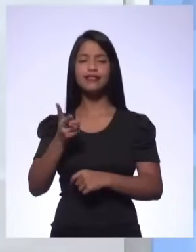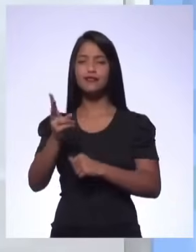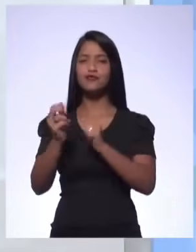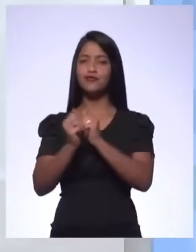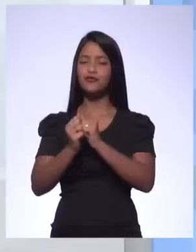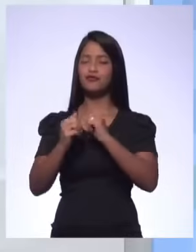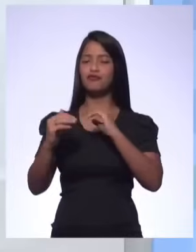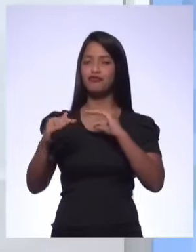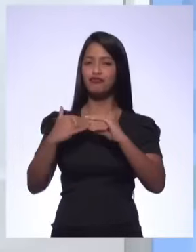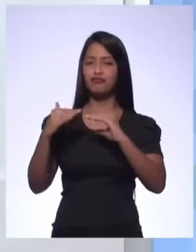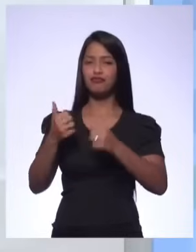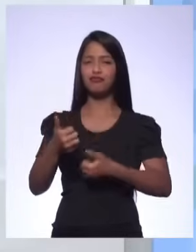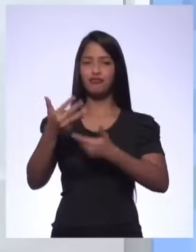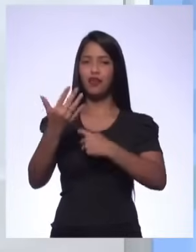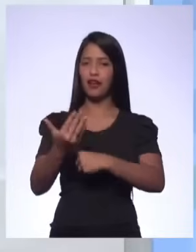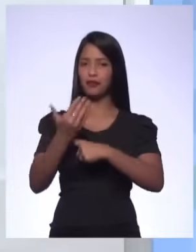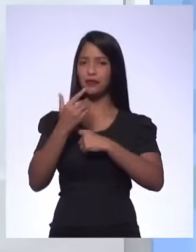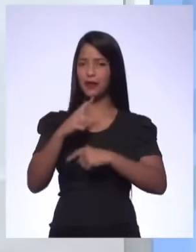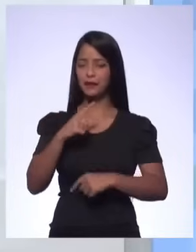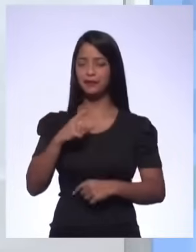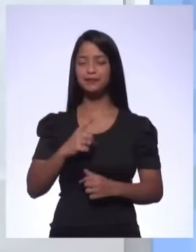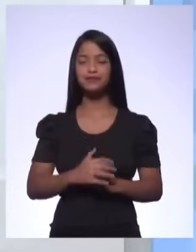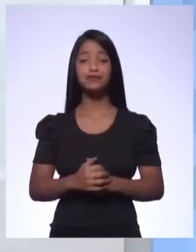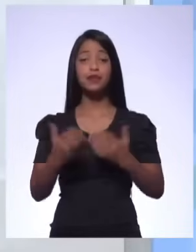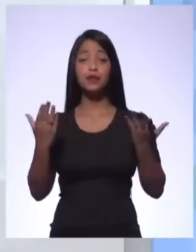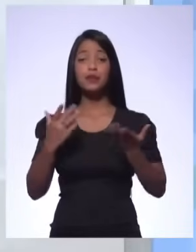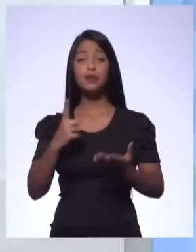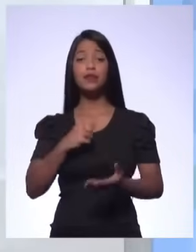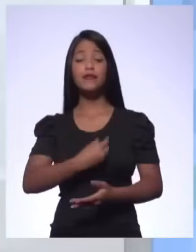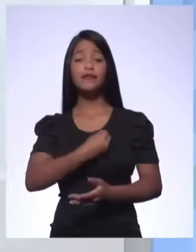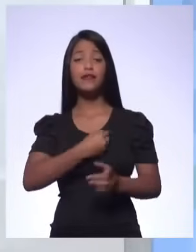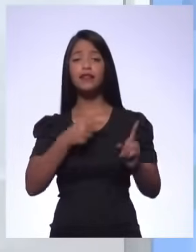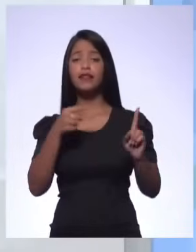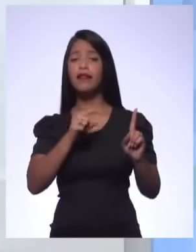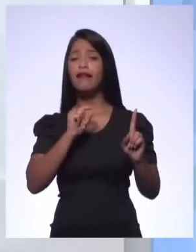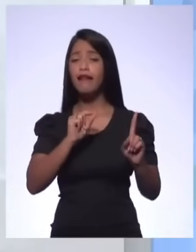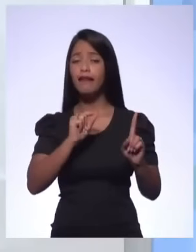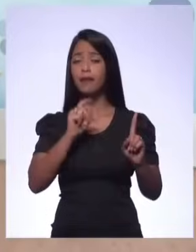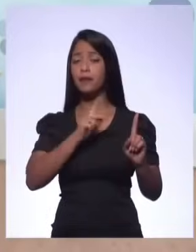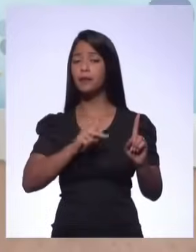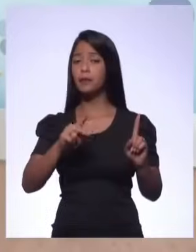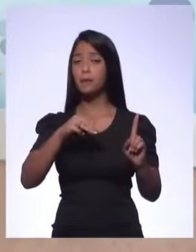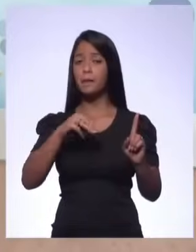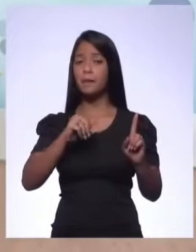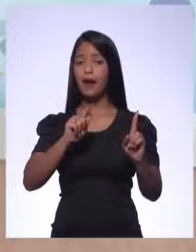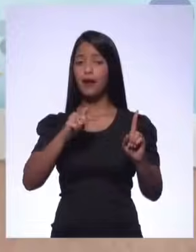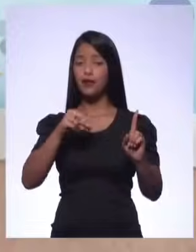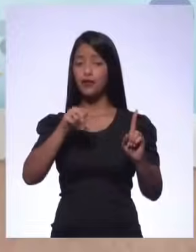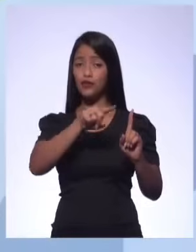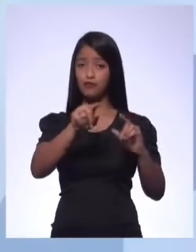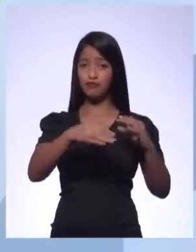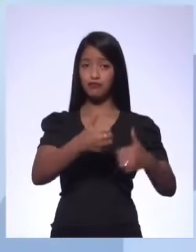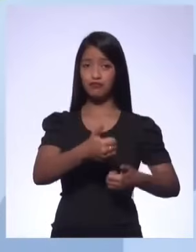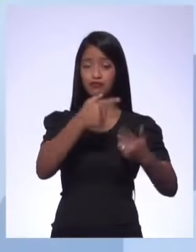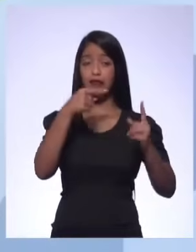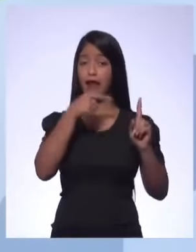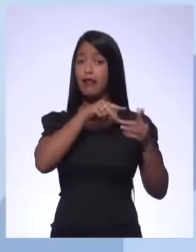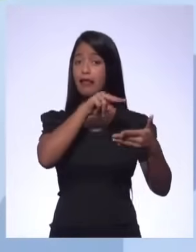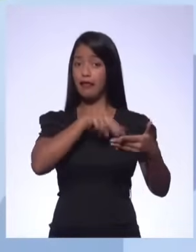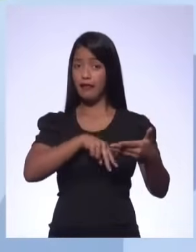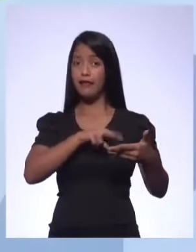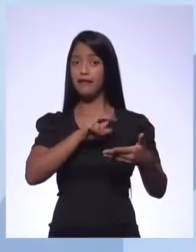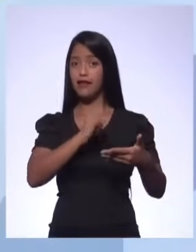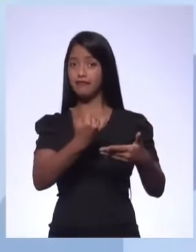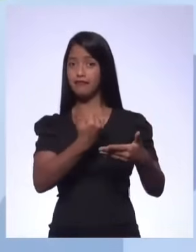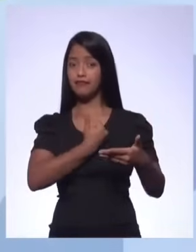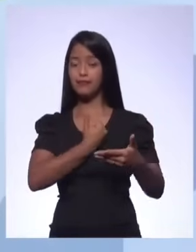gente. Aqui, para interagir com vocês aí no chat, temos nosso querido professor Magno. Olá, galera do sexto ano,